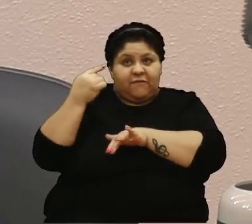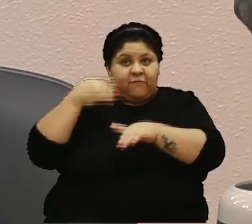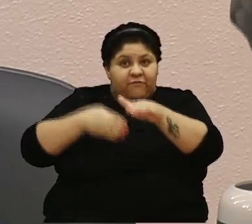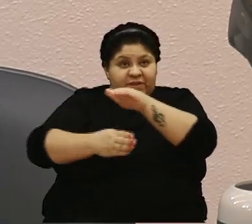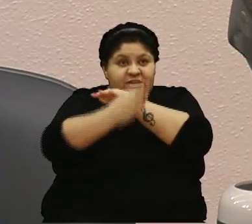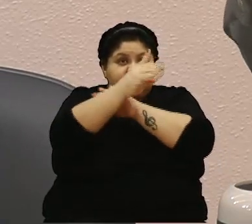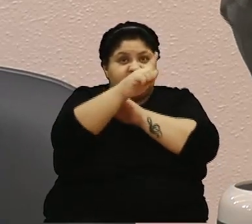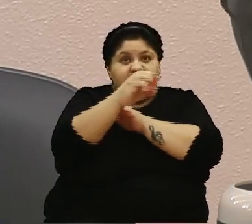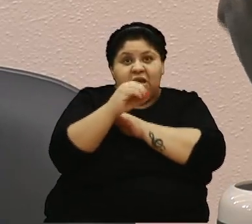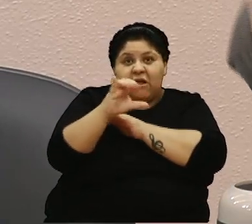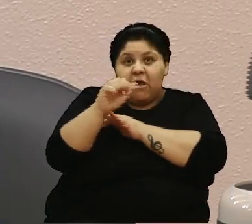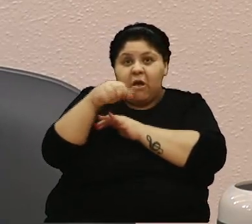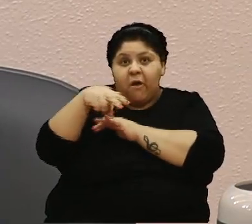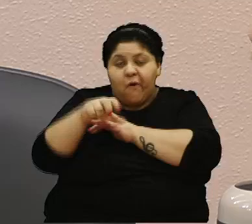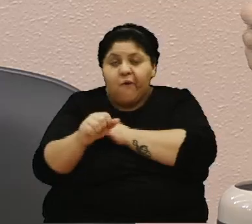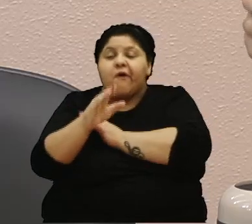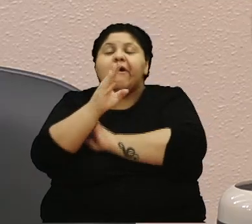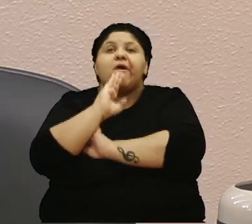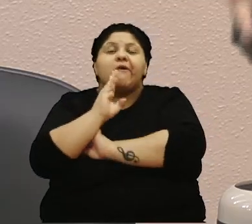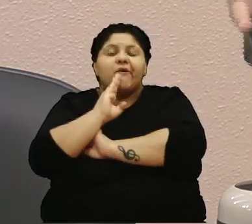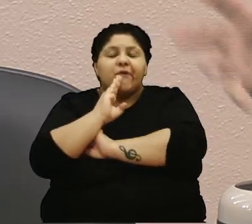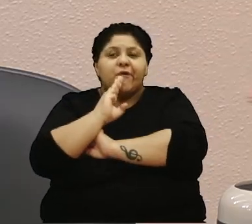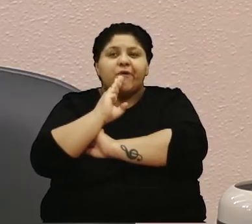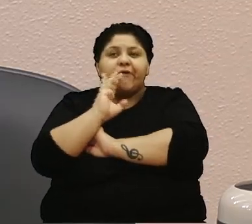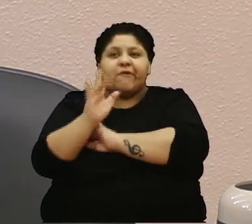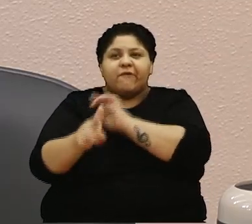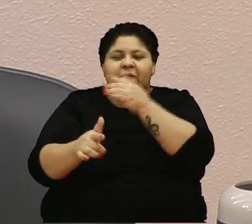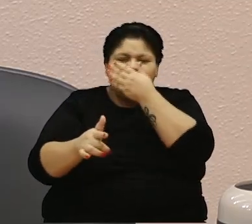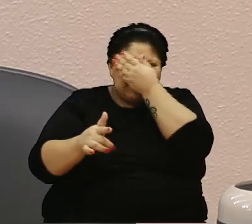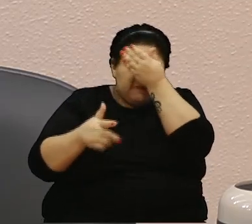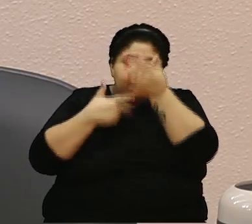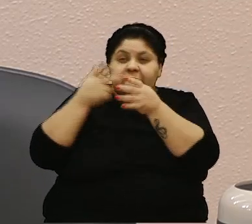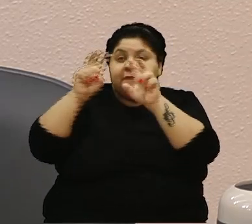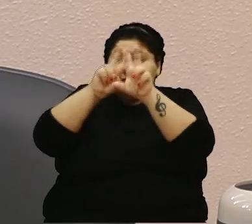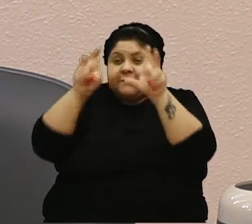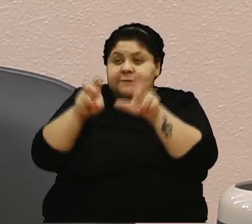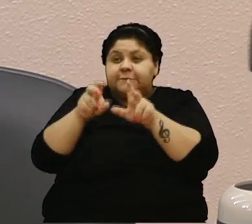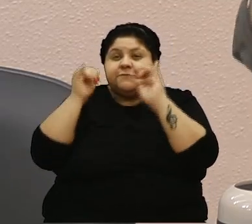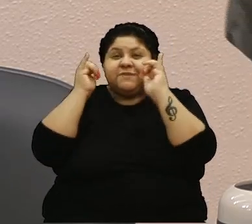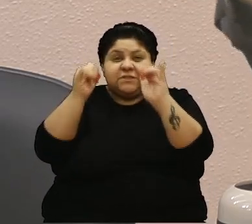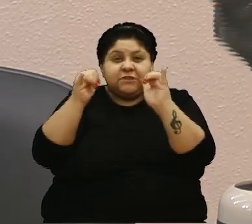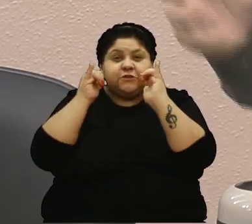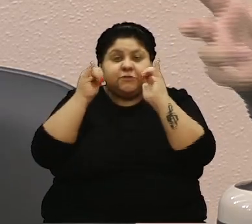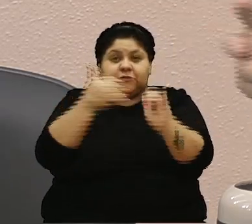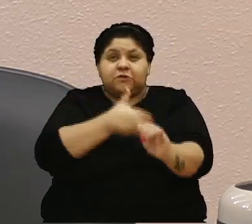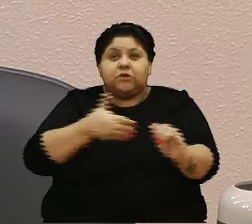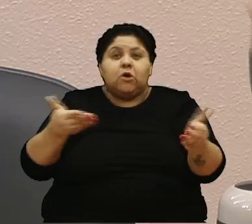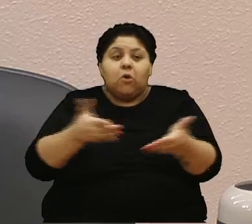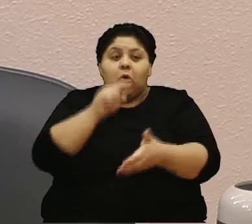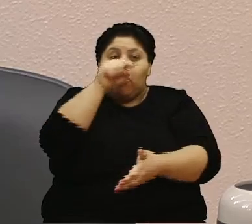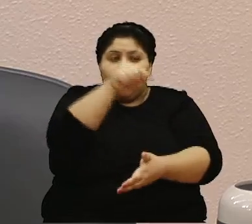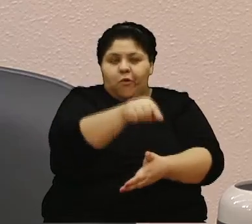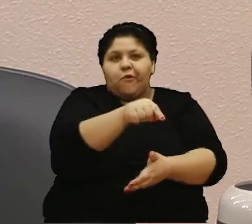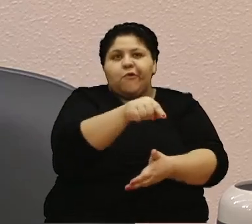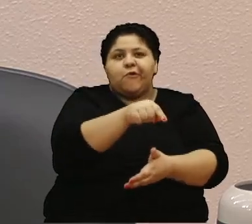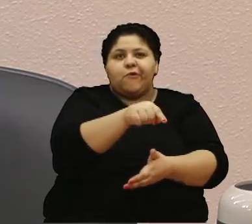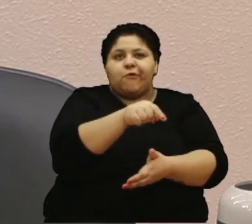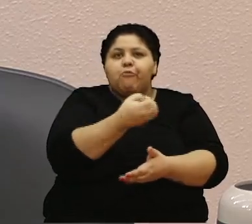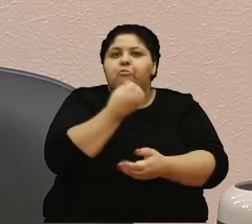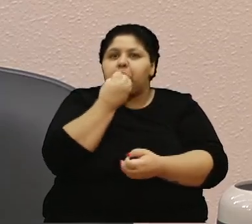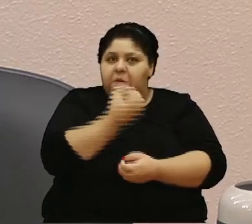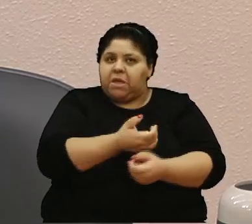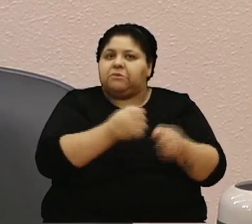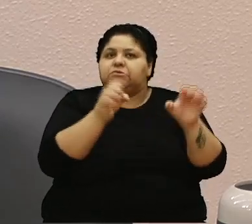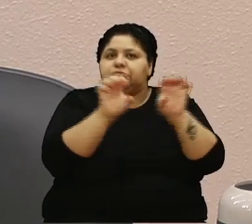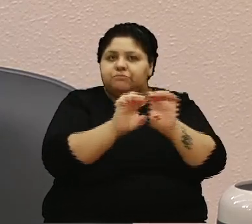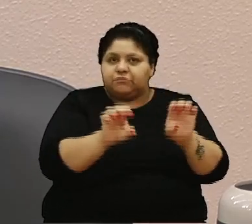Goiânia conhecer e tratar do tema do transporte público, né? Goiânia hoje é uma capital com transporte público bem